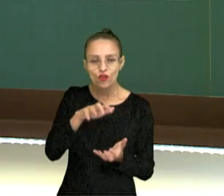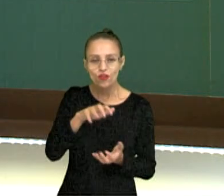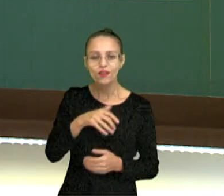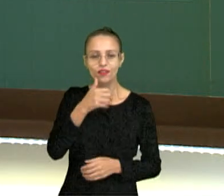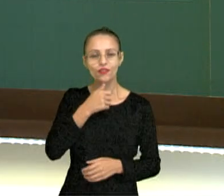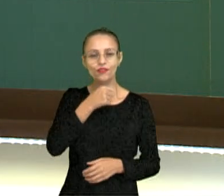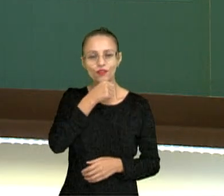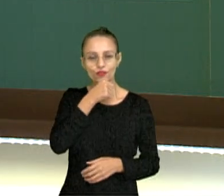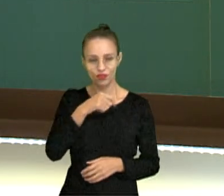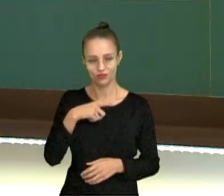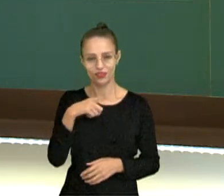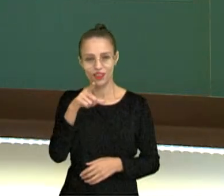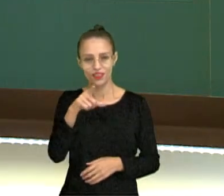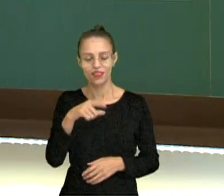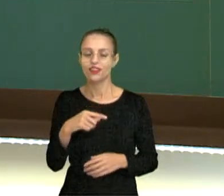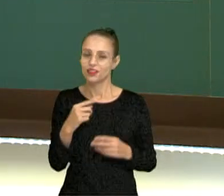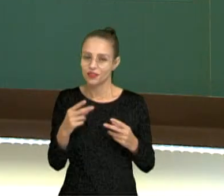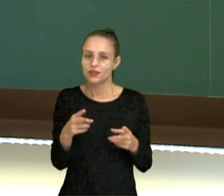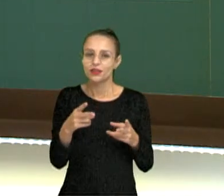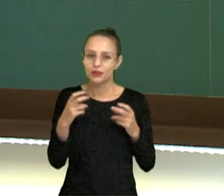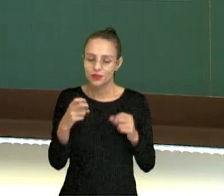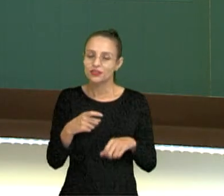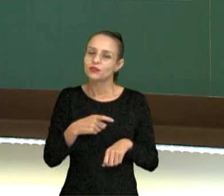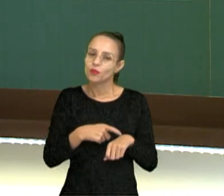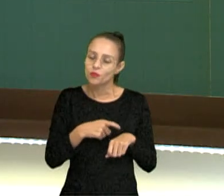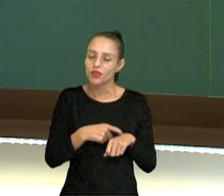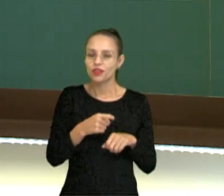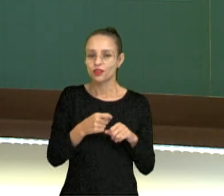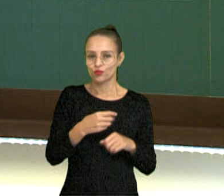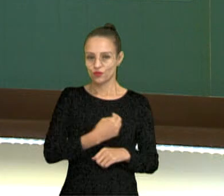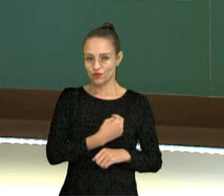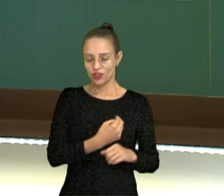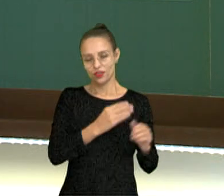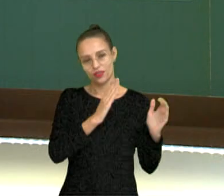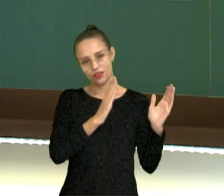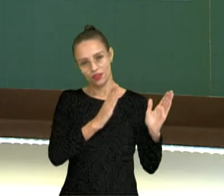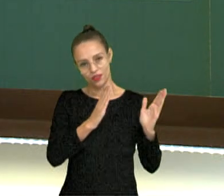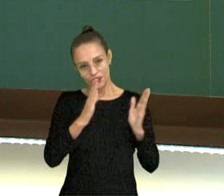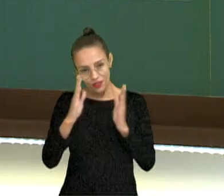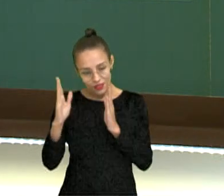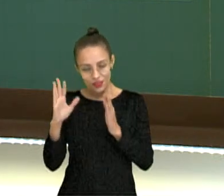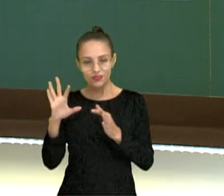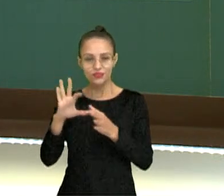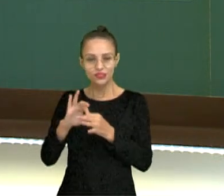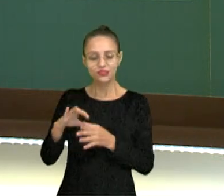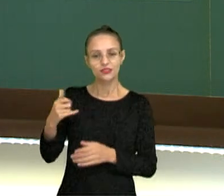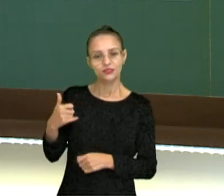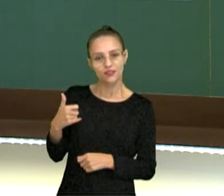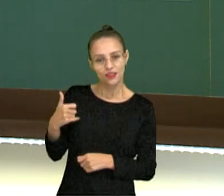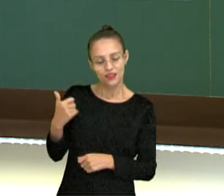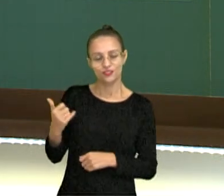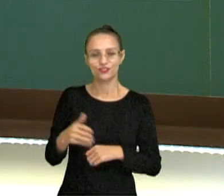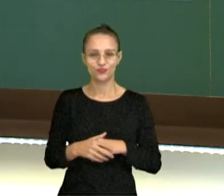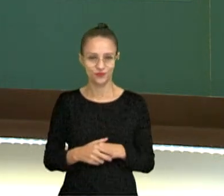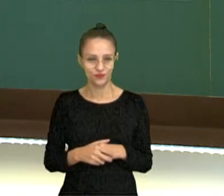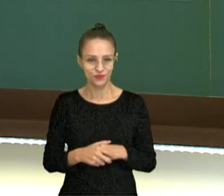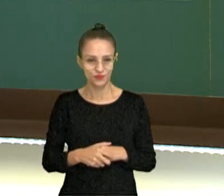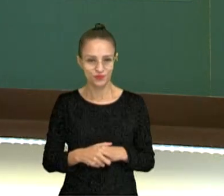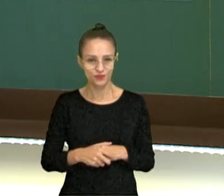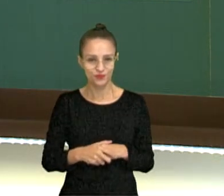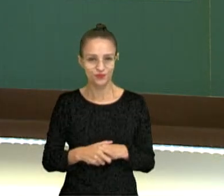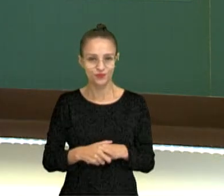avó? Percebam momentos da nossa vida associadas à nossa idade. São as fases. Então vamos